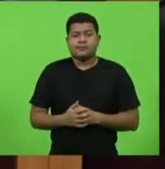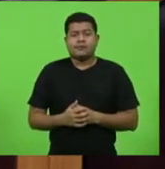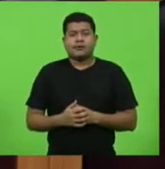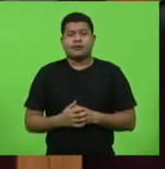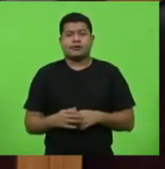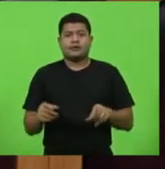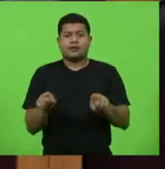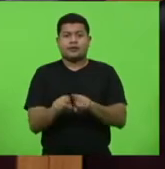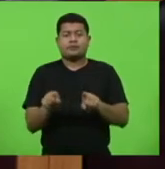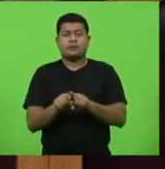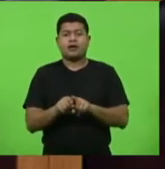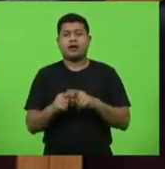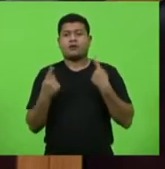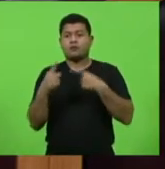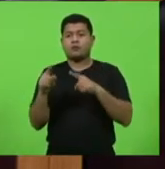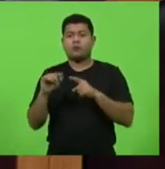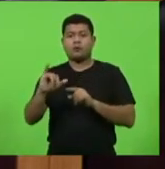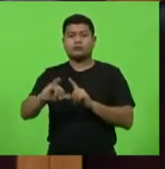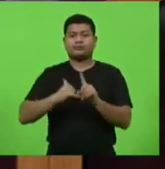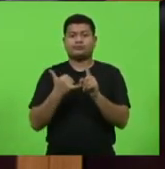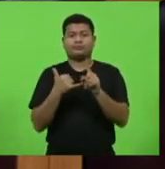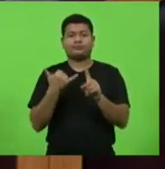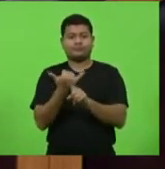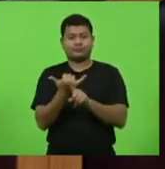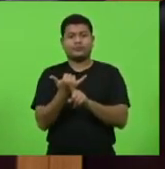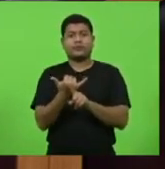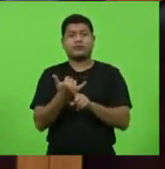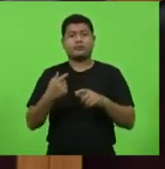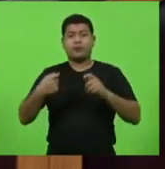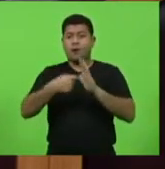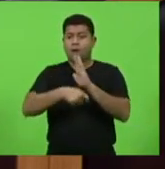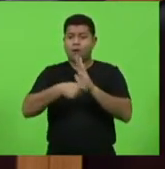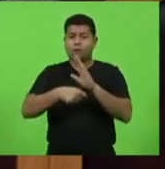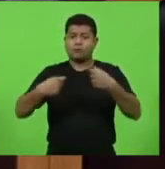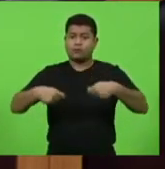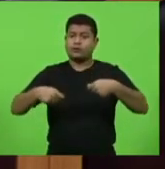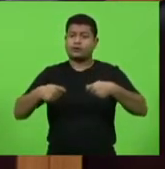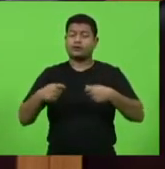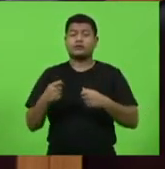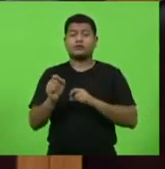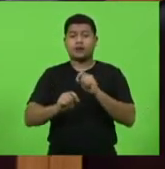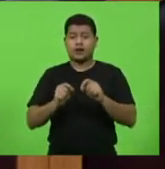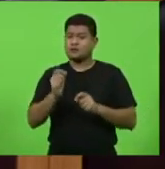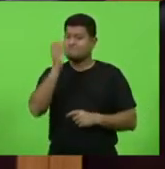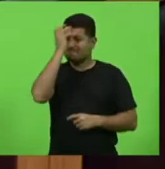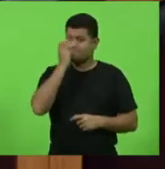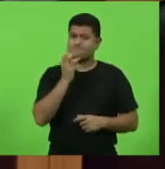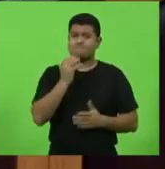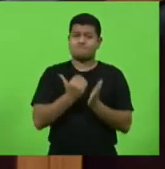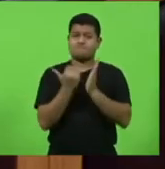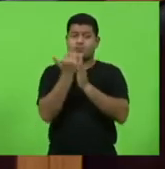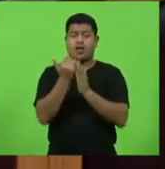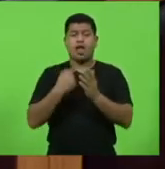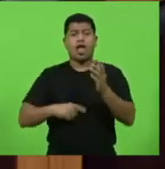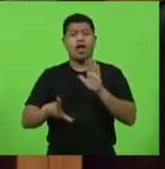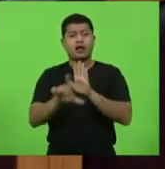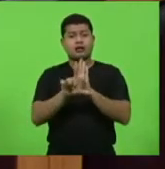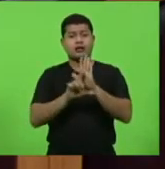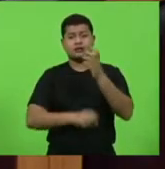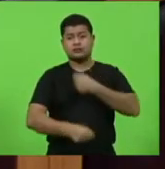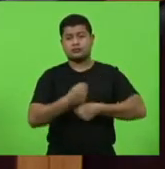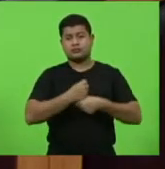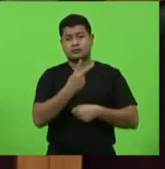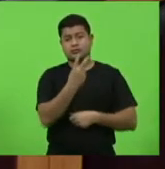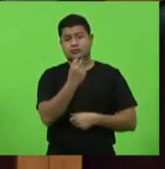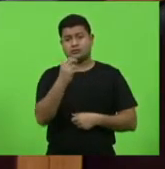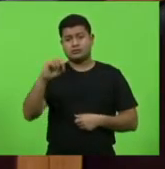combate ao bullying nas escolas de Santa Catarina também tem que ser levado mais a sério. É uma lei de 2009, por isso nós